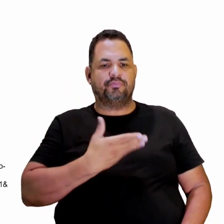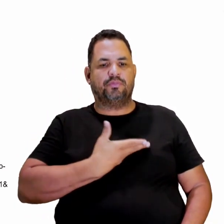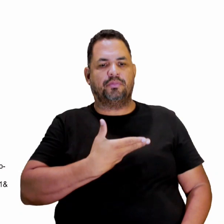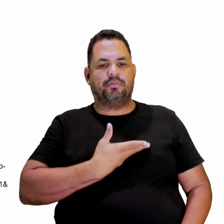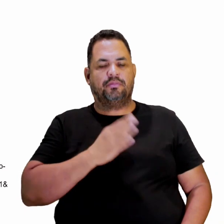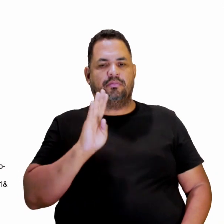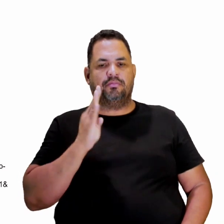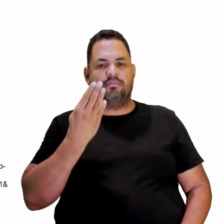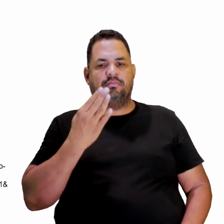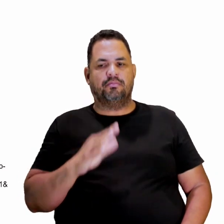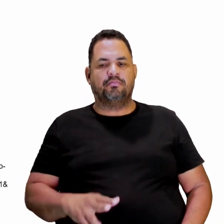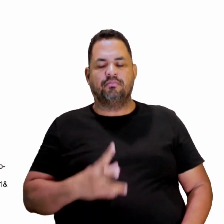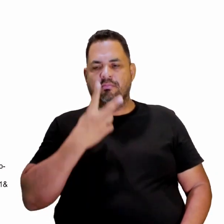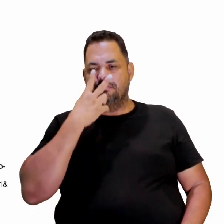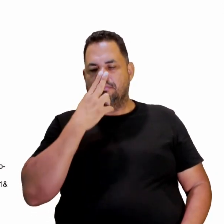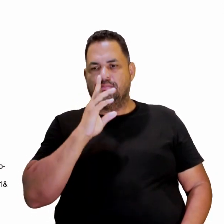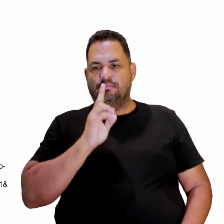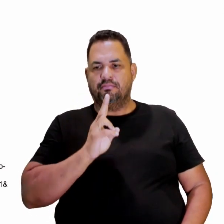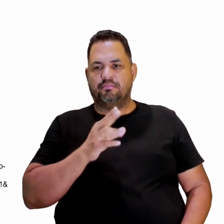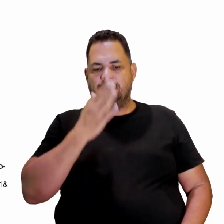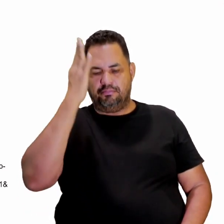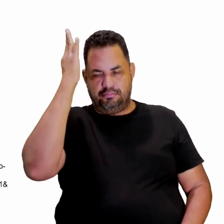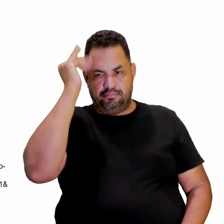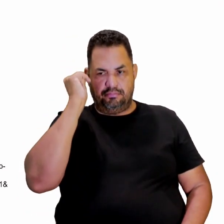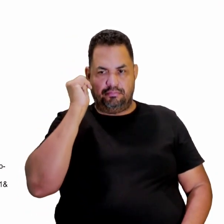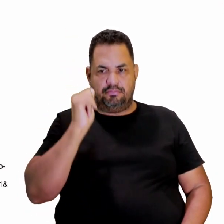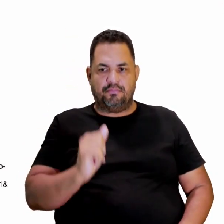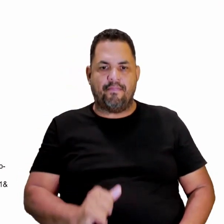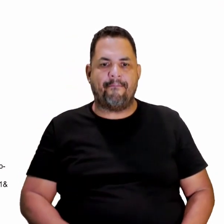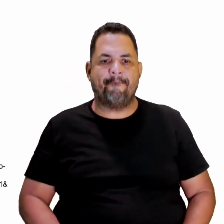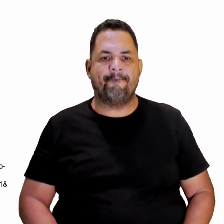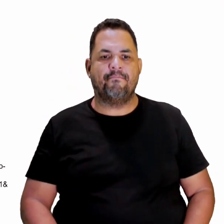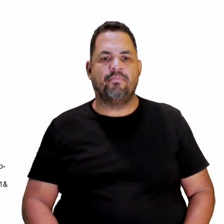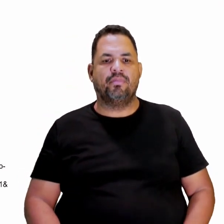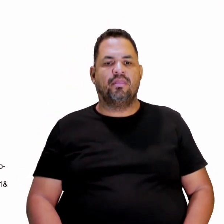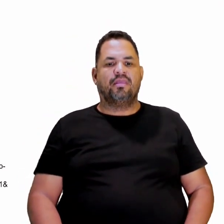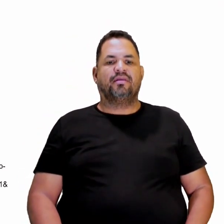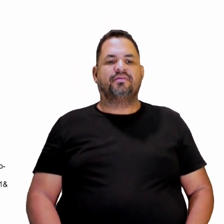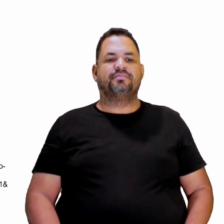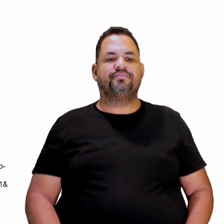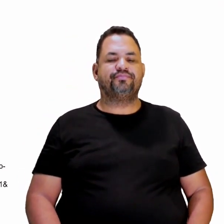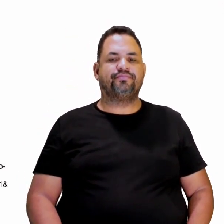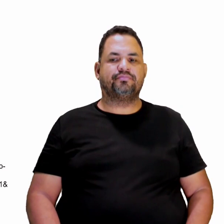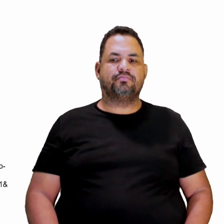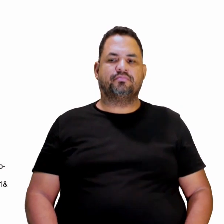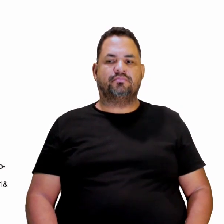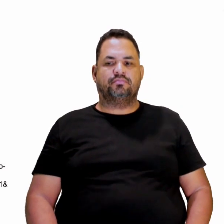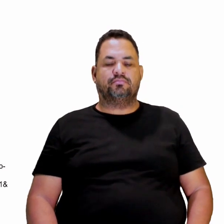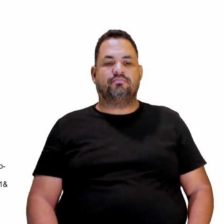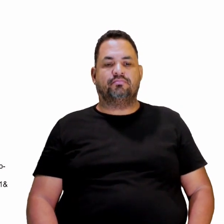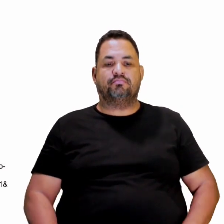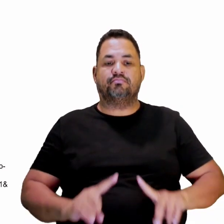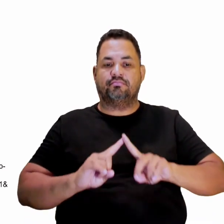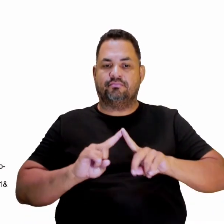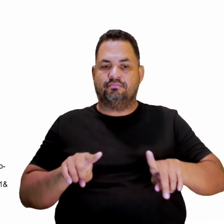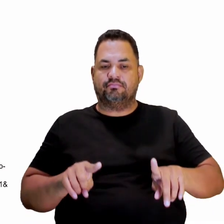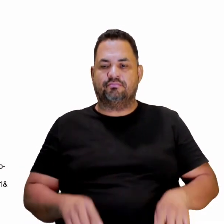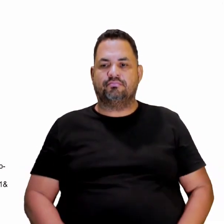Parecia, né, que eu sempre soube, parece que eu sempre soube que ele era um amigo falso. On the other hand, por outro